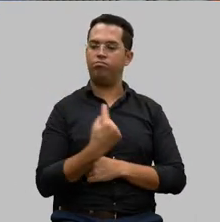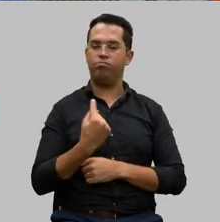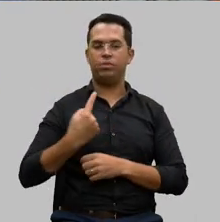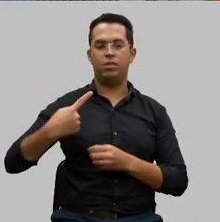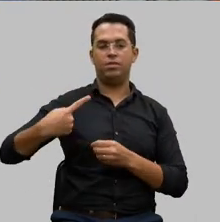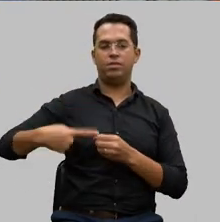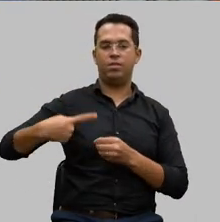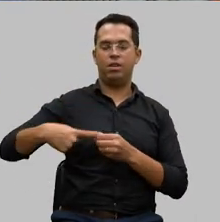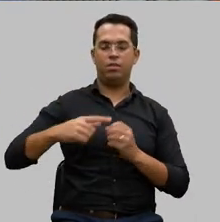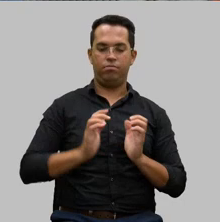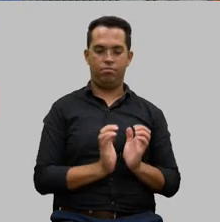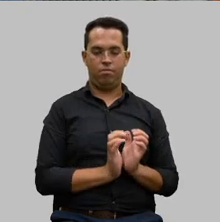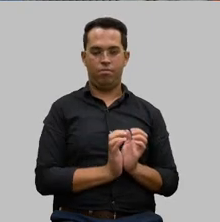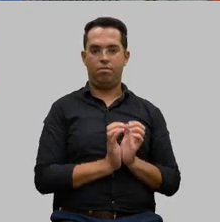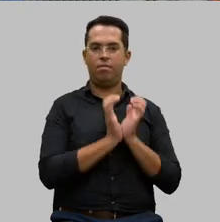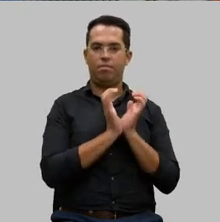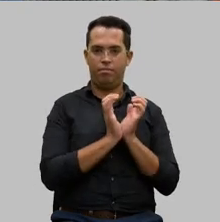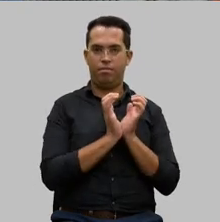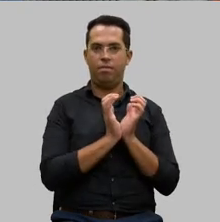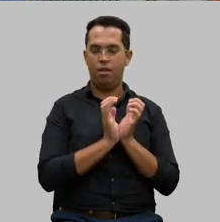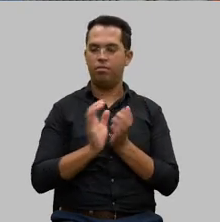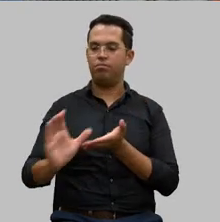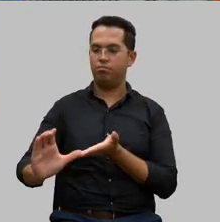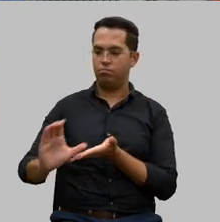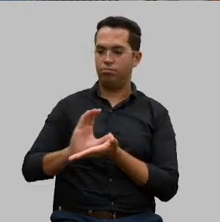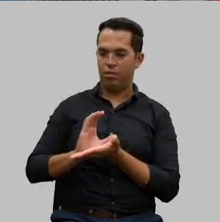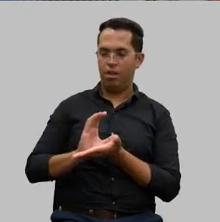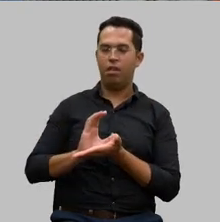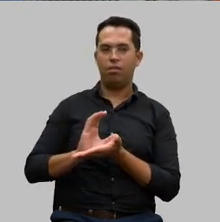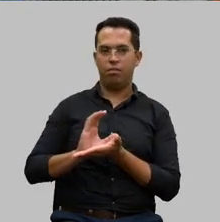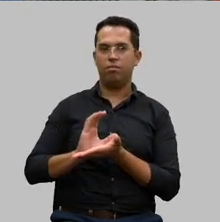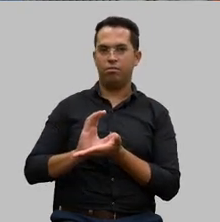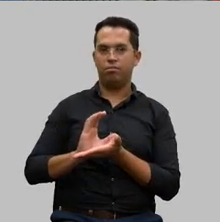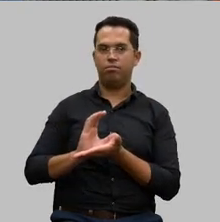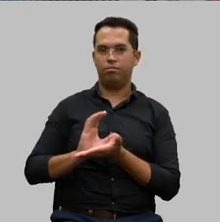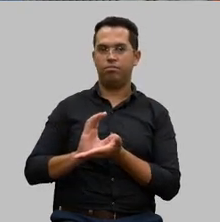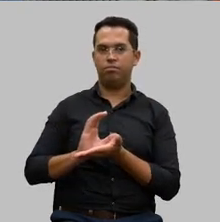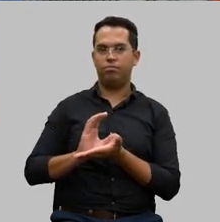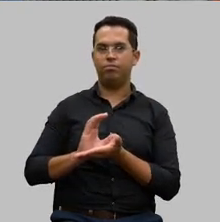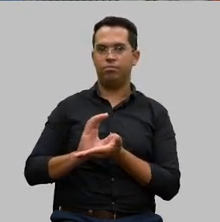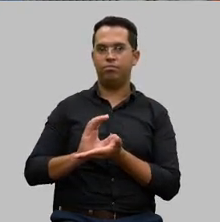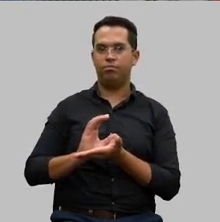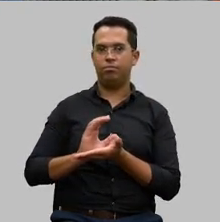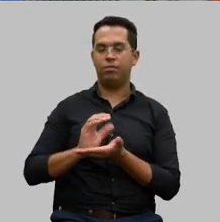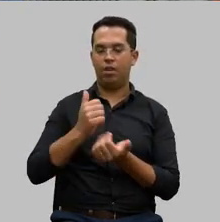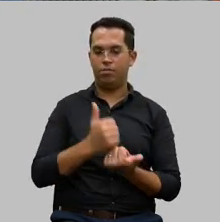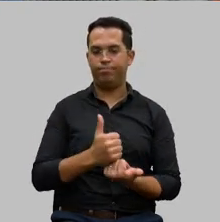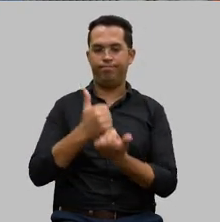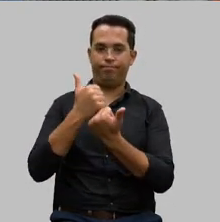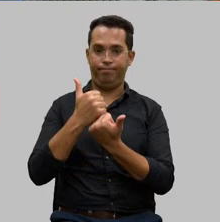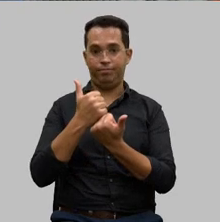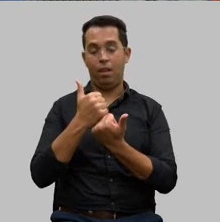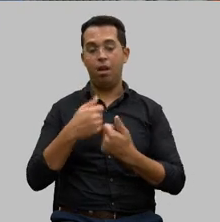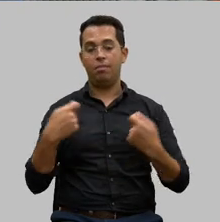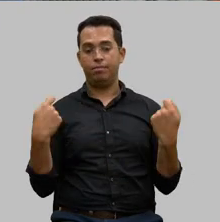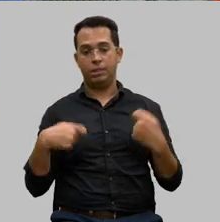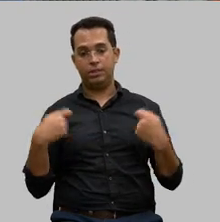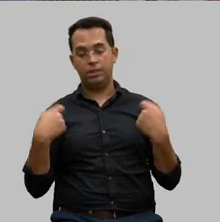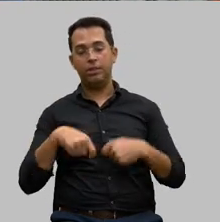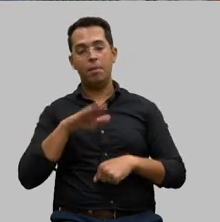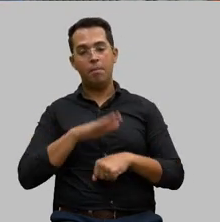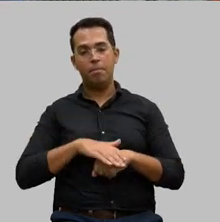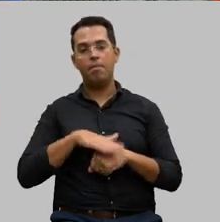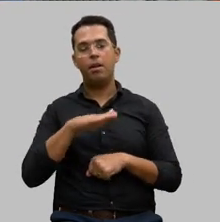pai recebe um apoio mas é a gente precisa buscar mais então quero aproveitar essa